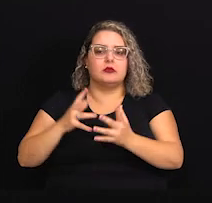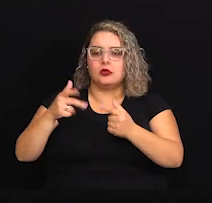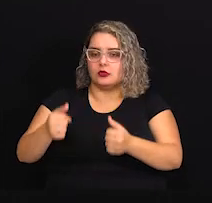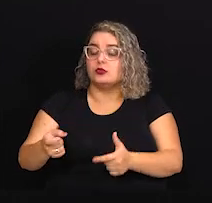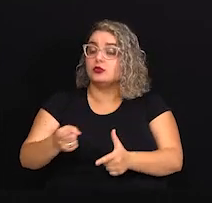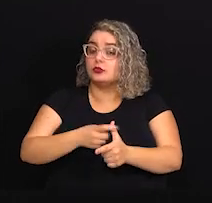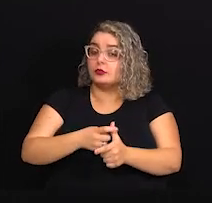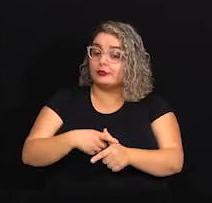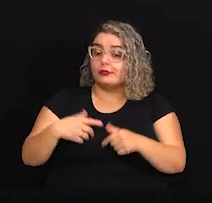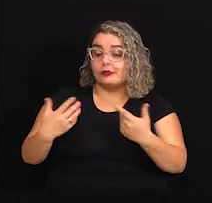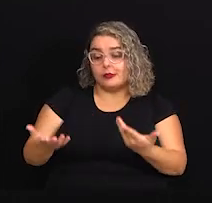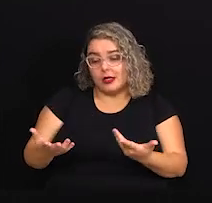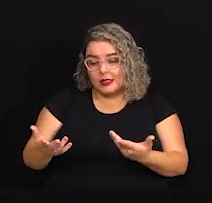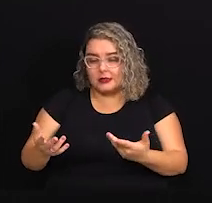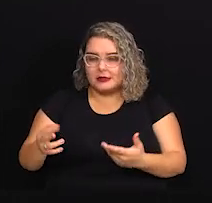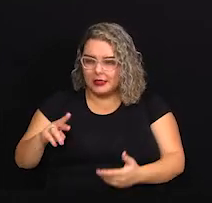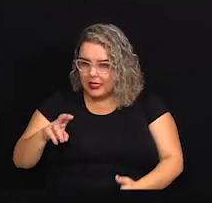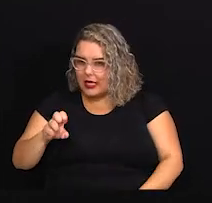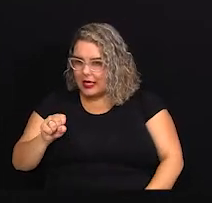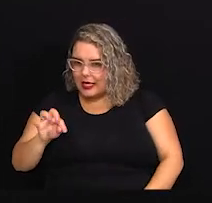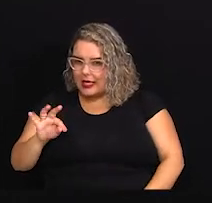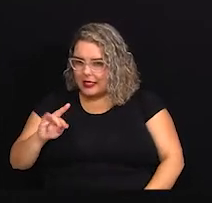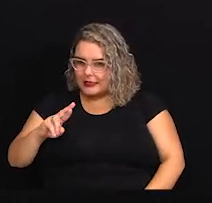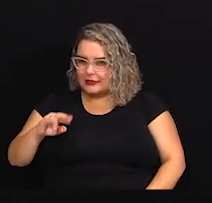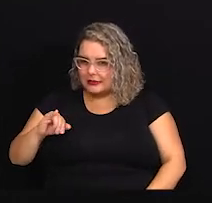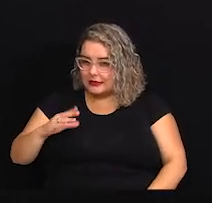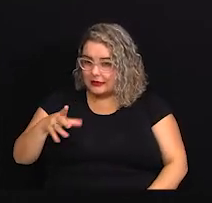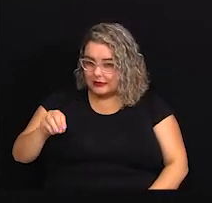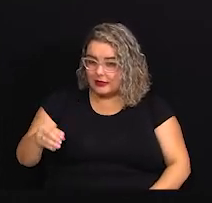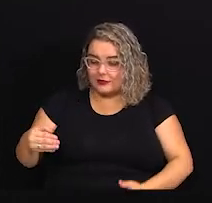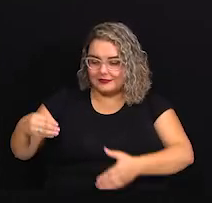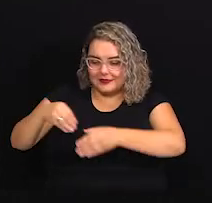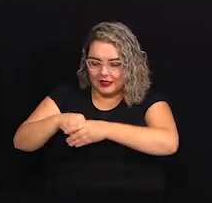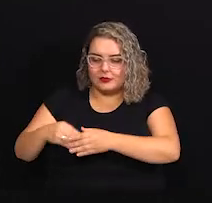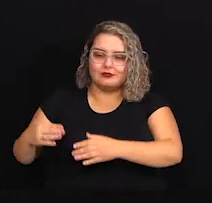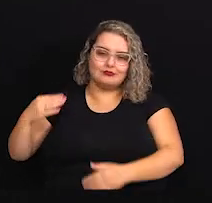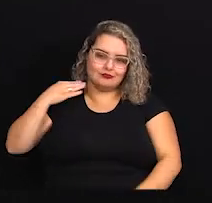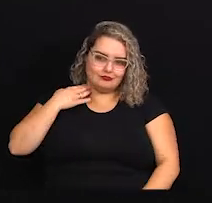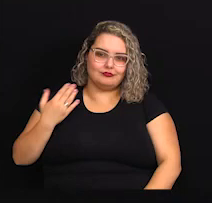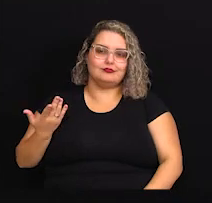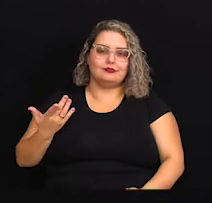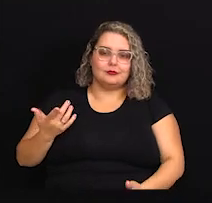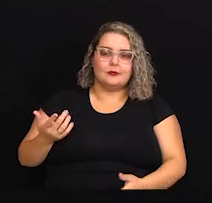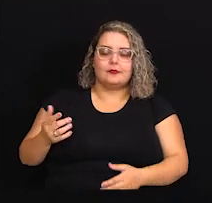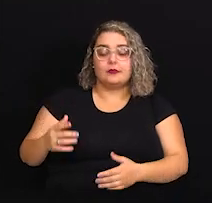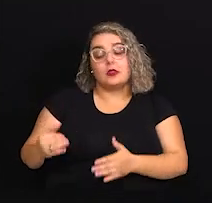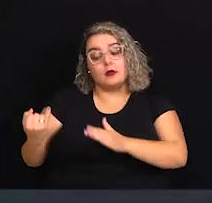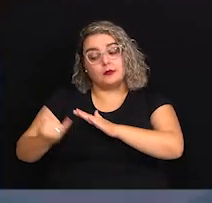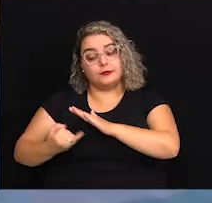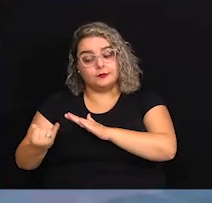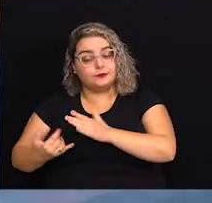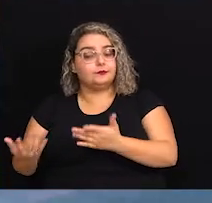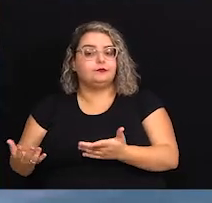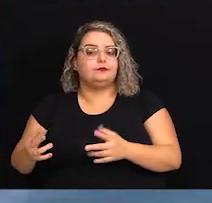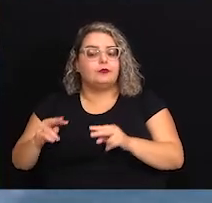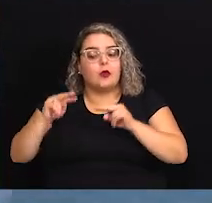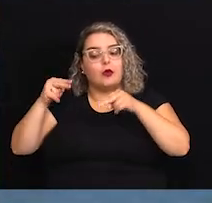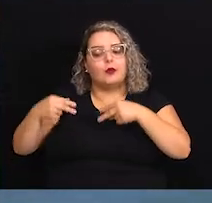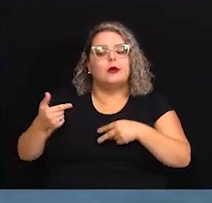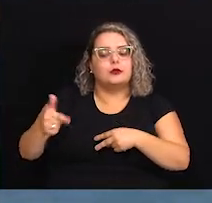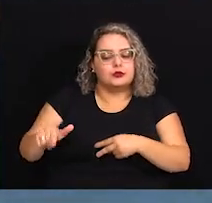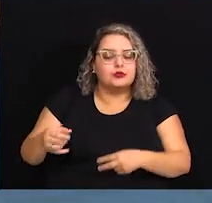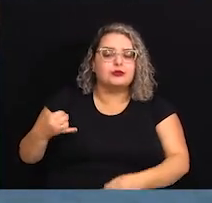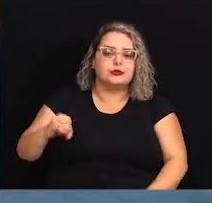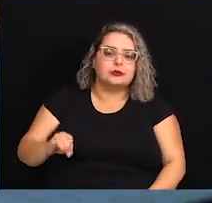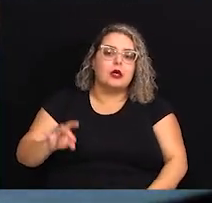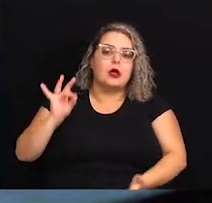ela devia, mas ela fica com uma restrição interna no banco. E leva um tempo para essa instituição olhar de novo